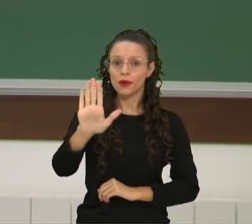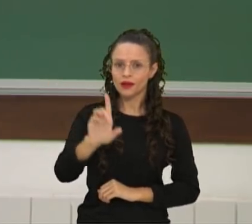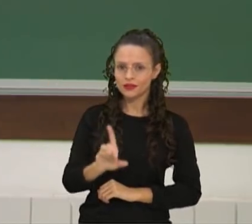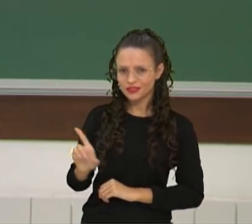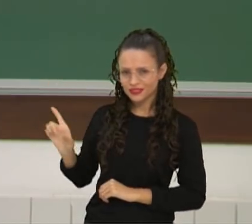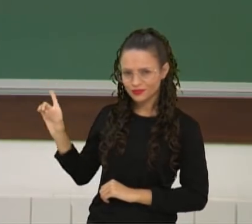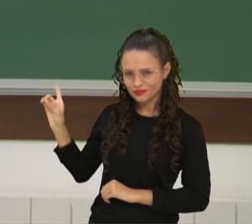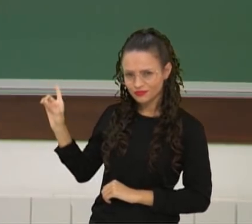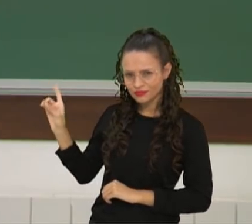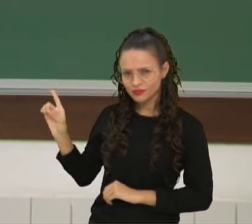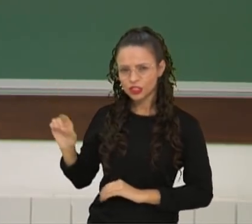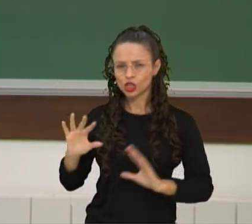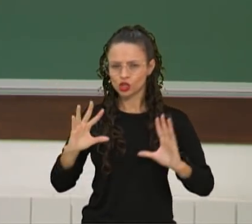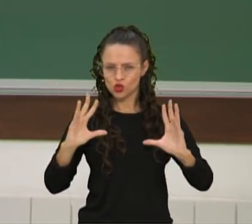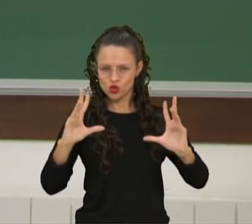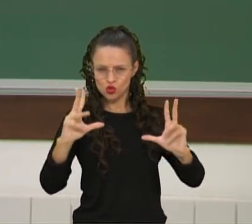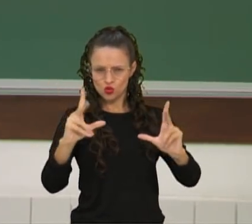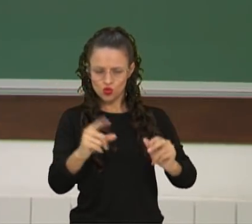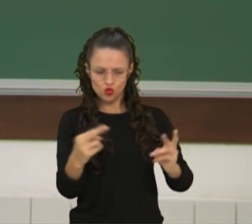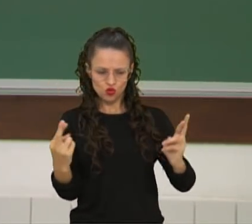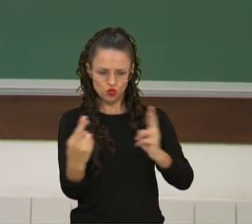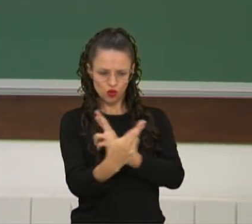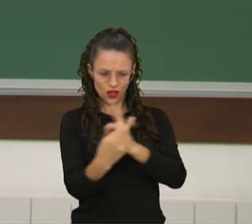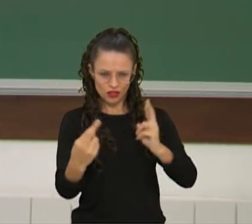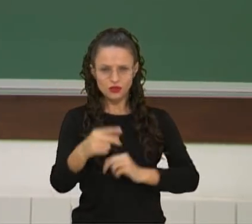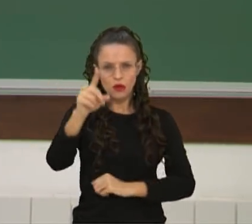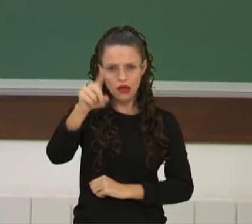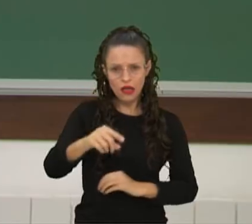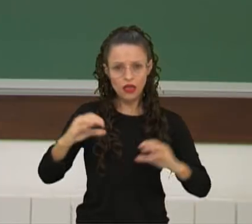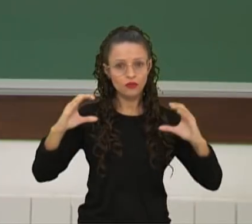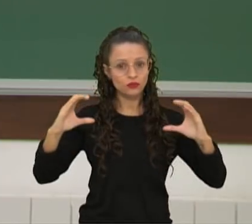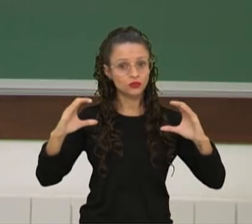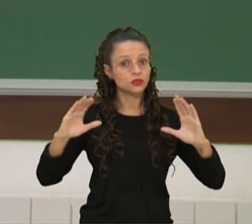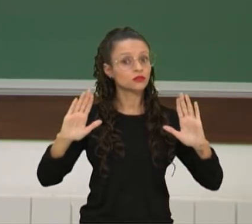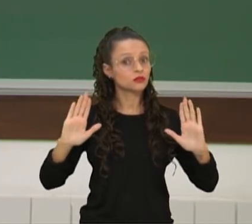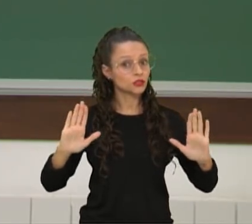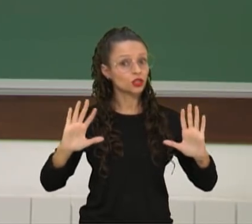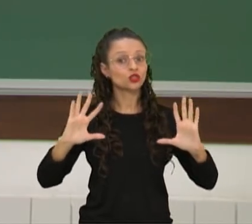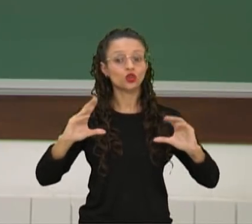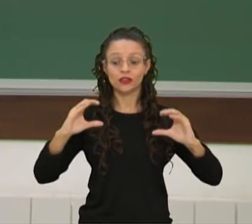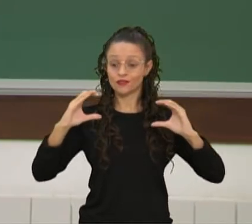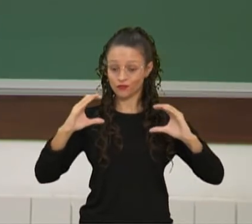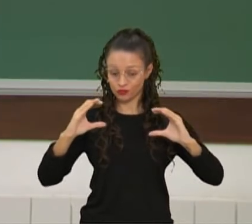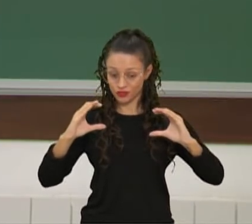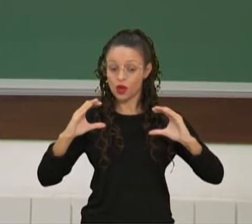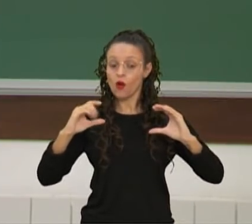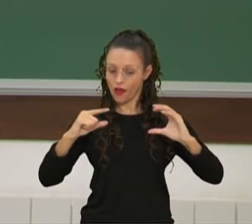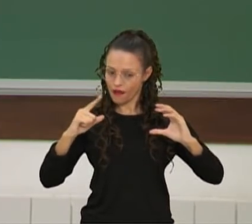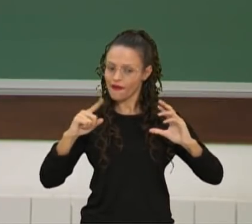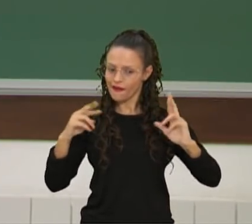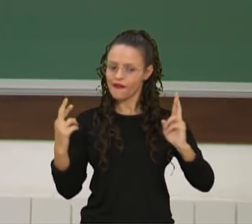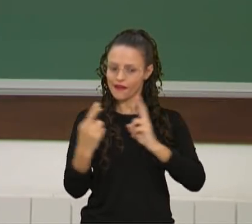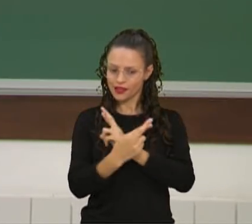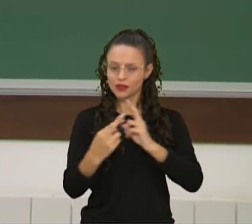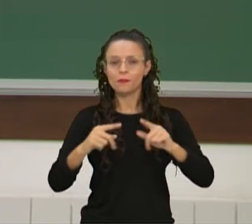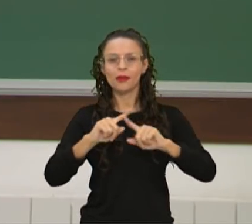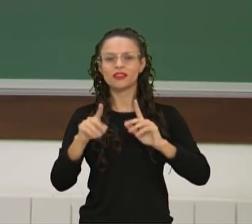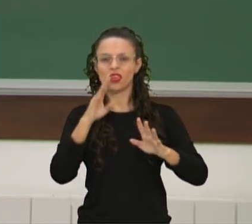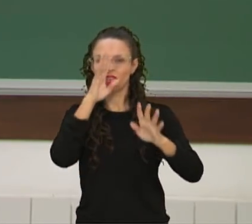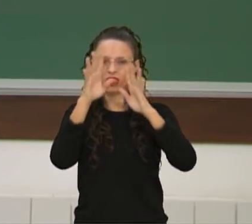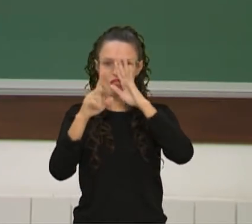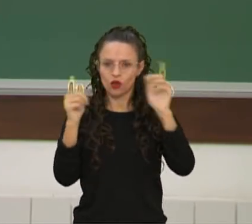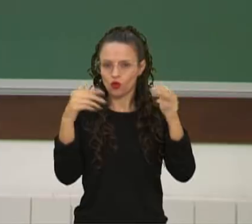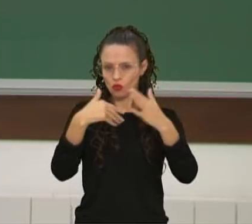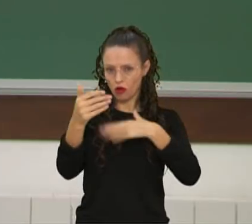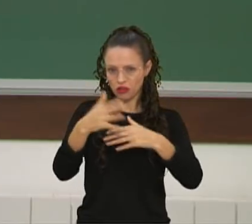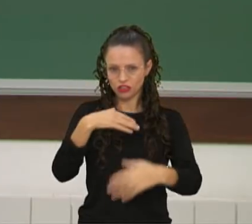toda relação pode ser uma função. Toda função é uma relação entre duas coisas, mas não é de qualquer forma que eu relaciono para que eu tenha